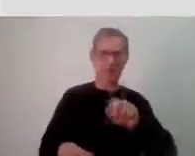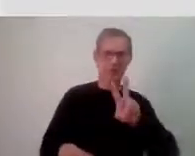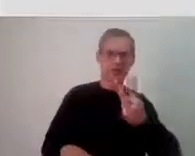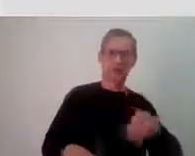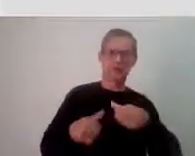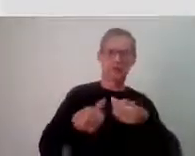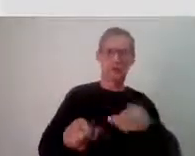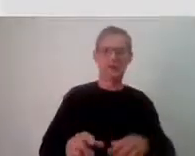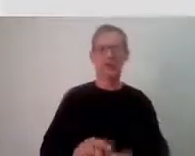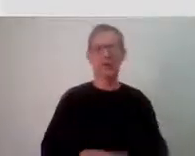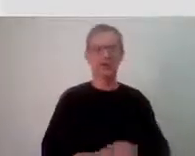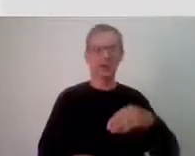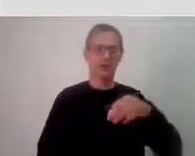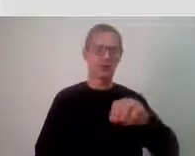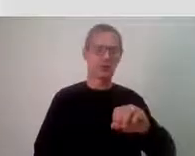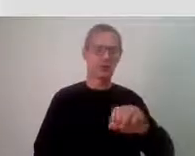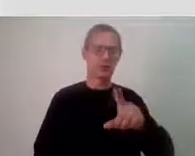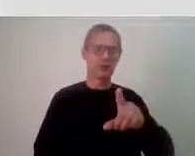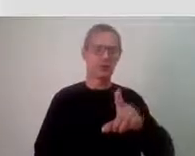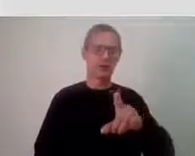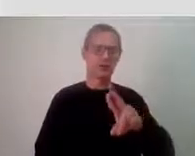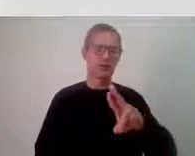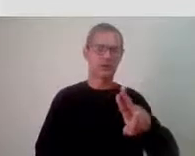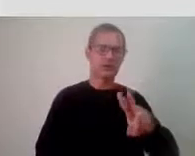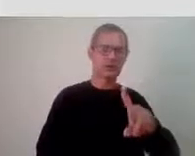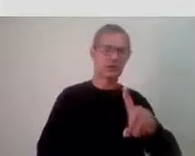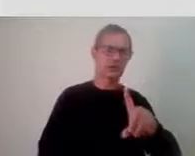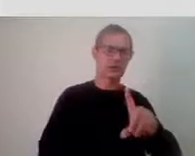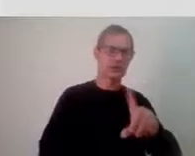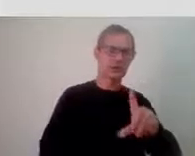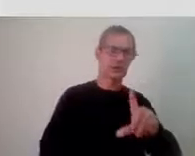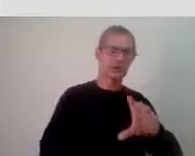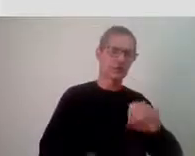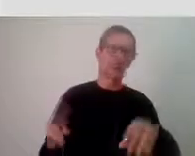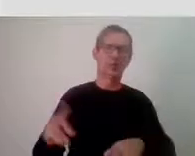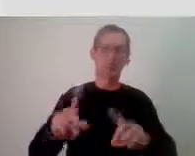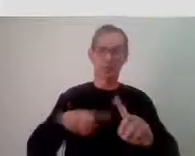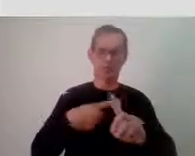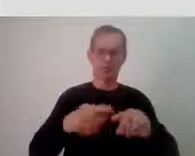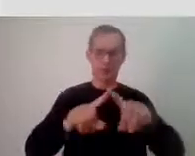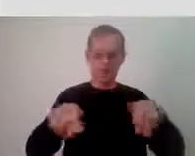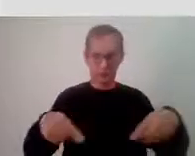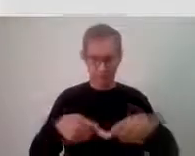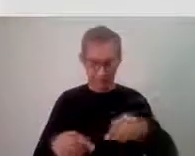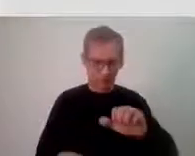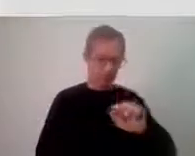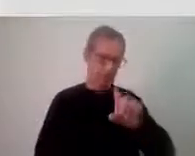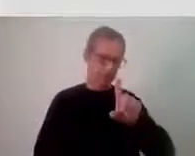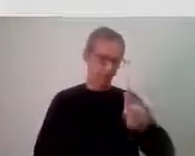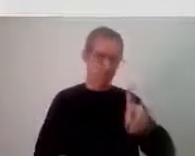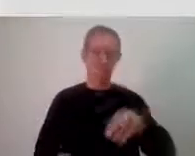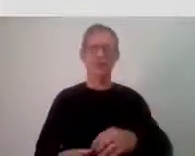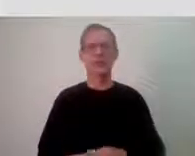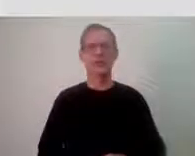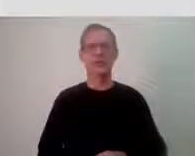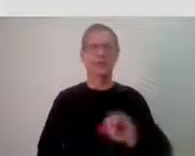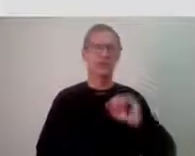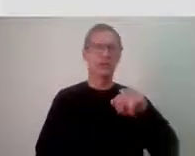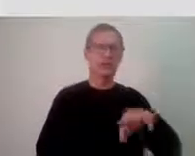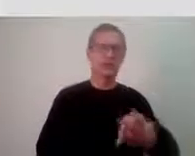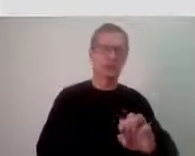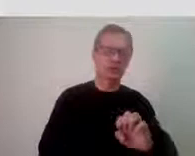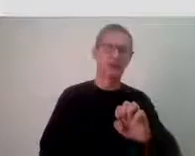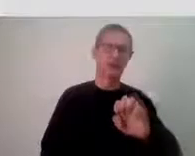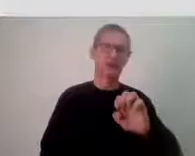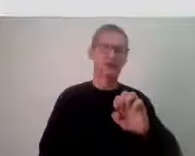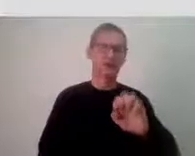em módulo, porque vai ter que dar um valor positivo. A área A1 vai ser a integral de 0 a π sobre